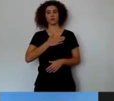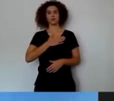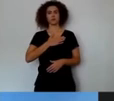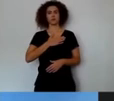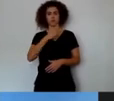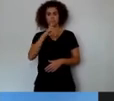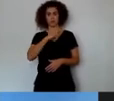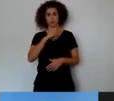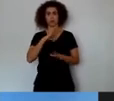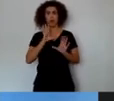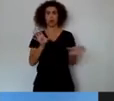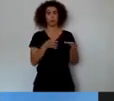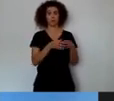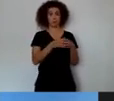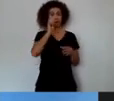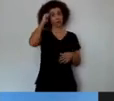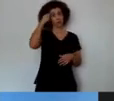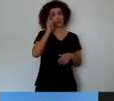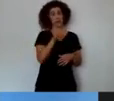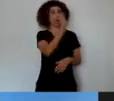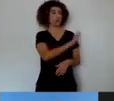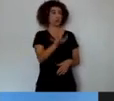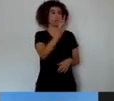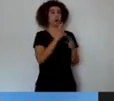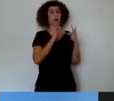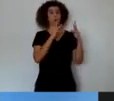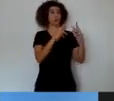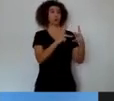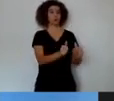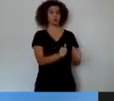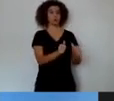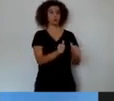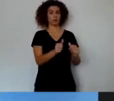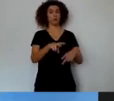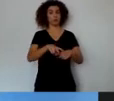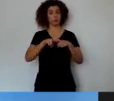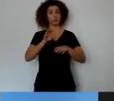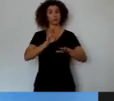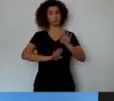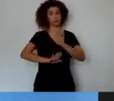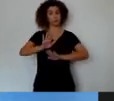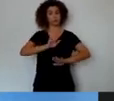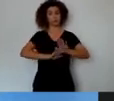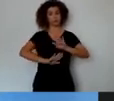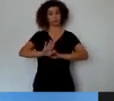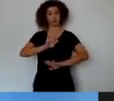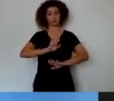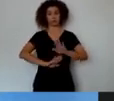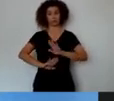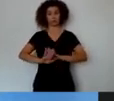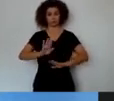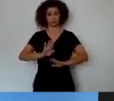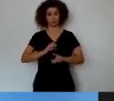as pessoas negras não, pessoas negras desrespeitam ao grupo. Então, a gente tem que ter o extremo cuidado, porque um deslize vai dizer de todo